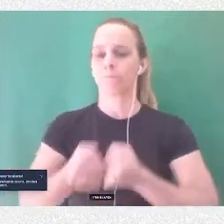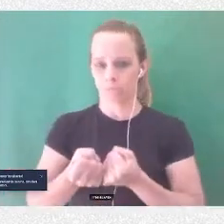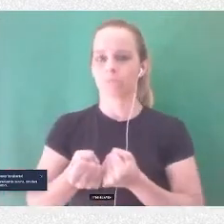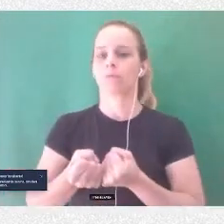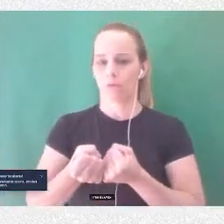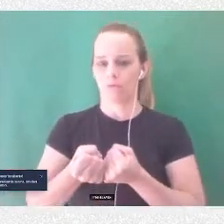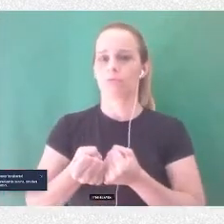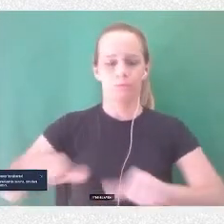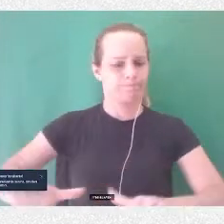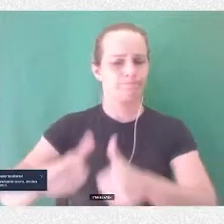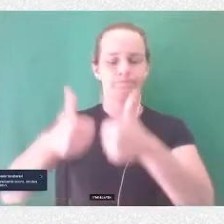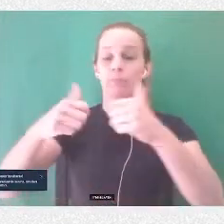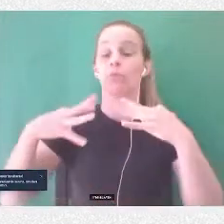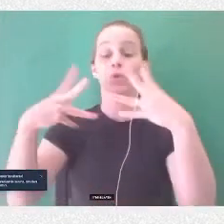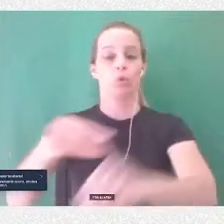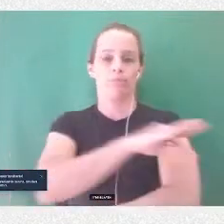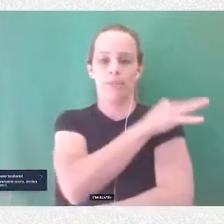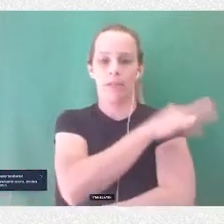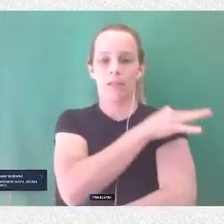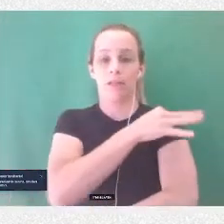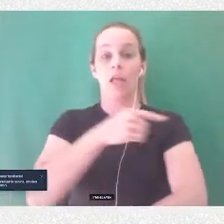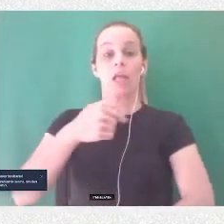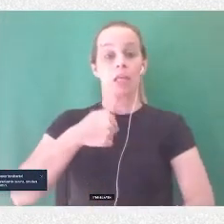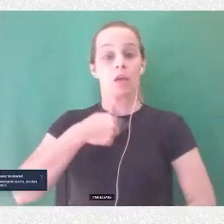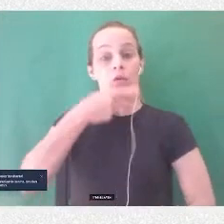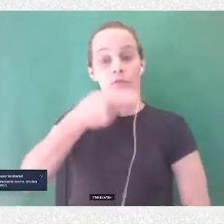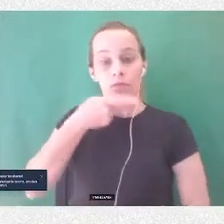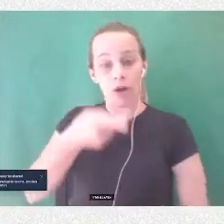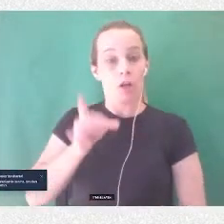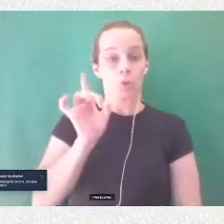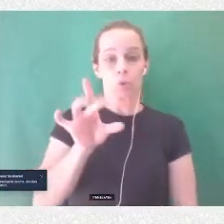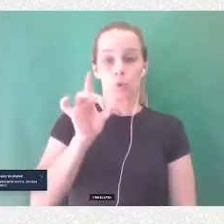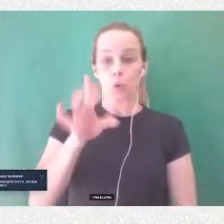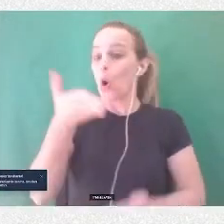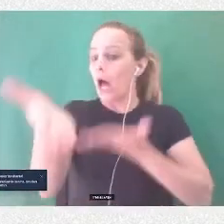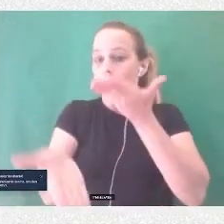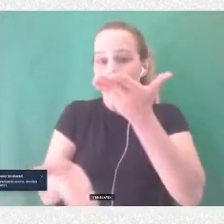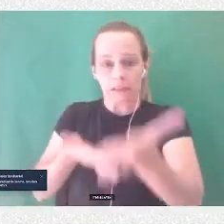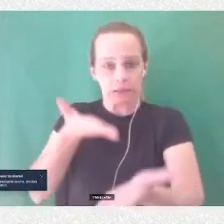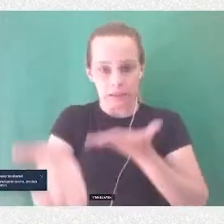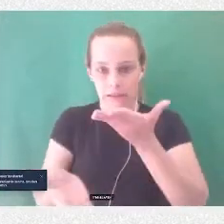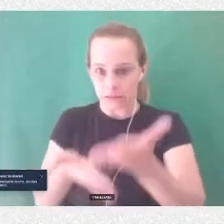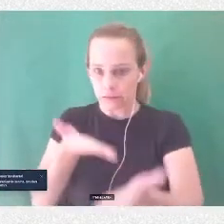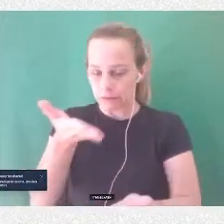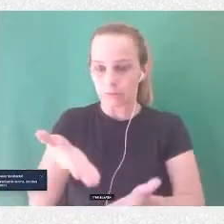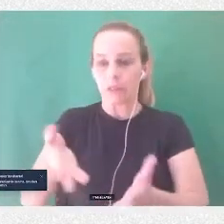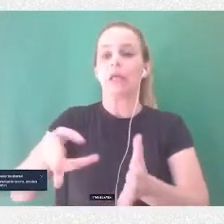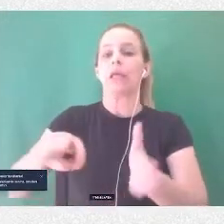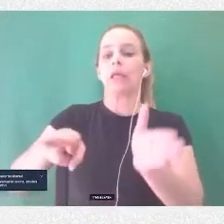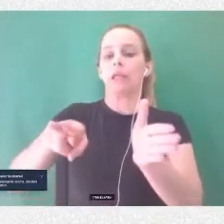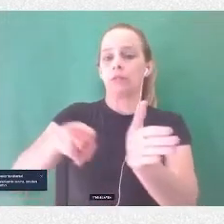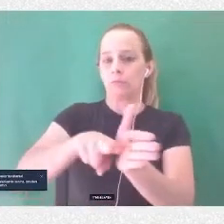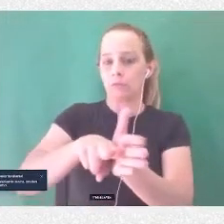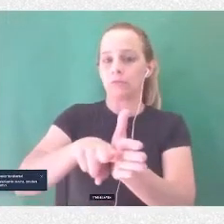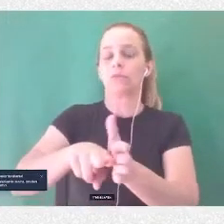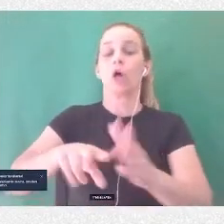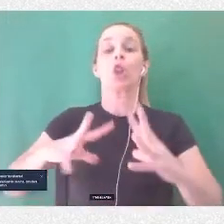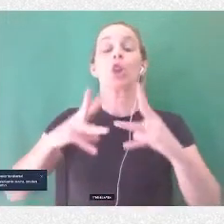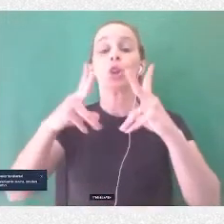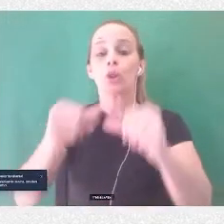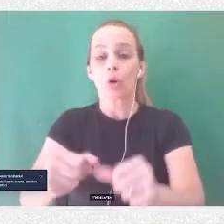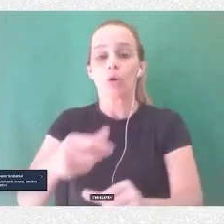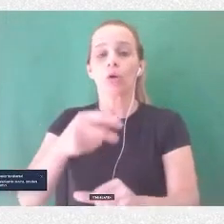os técnicos. E aqui eu falo não somente do atendimento a esses pacientes, recepção,